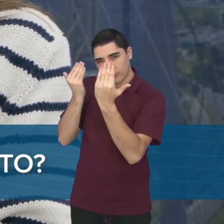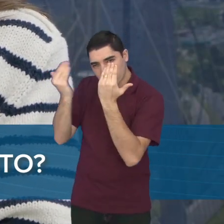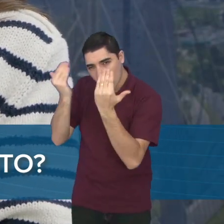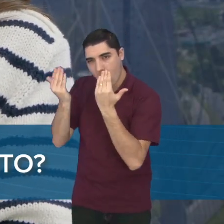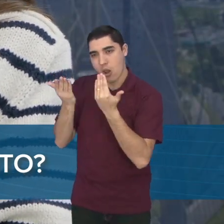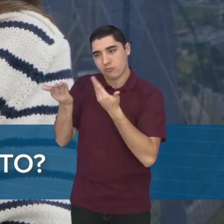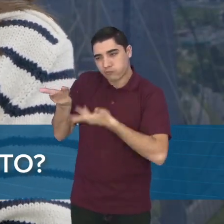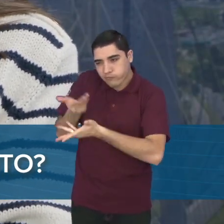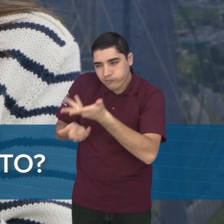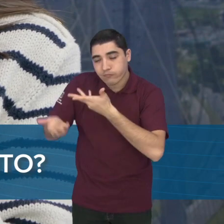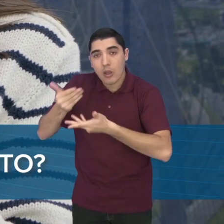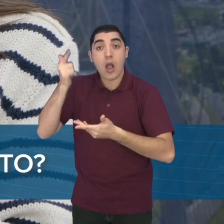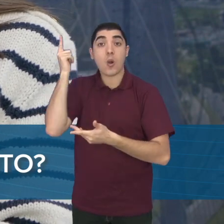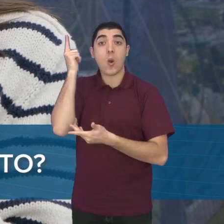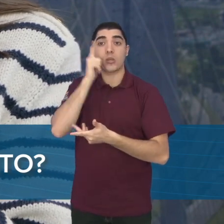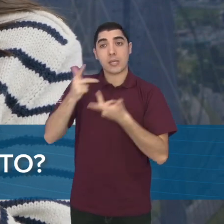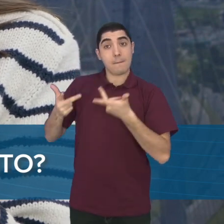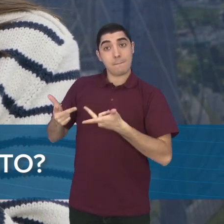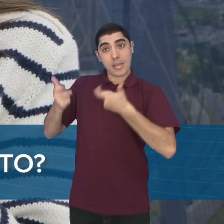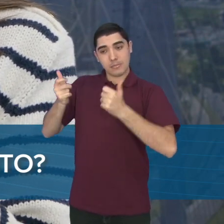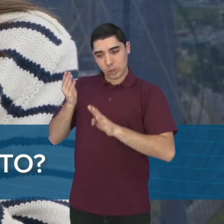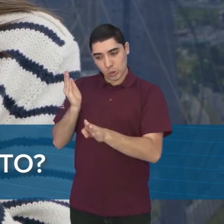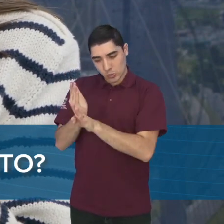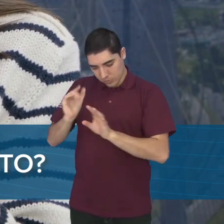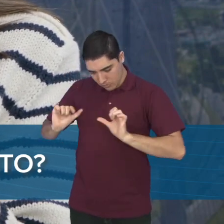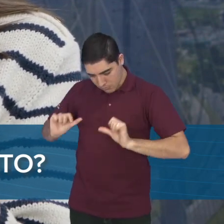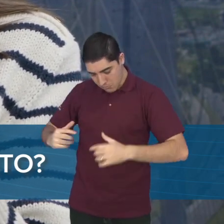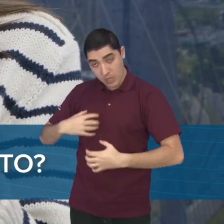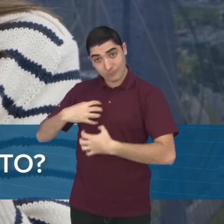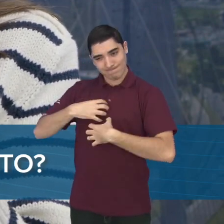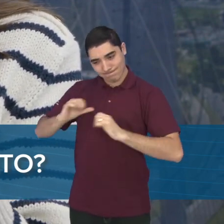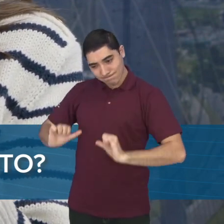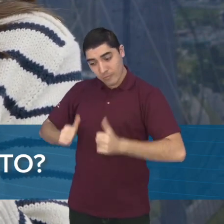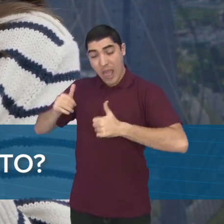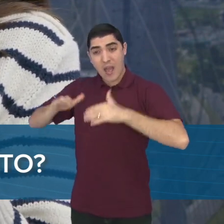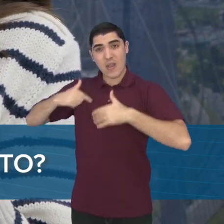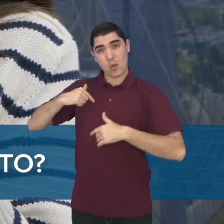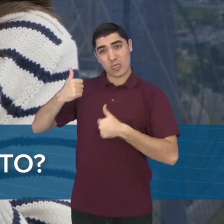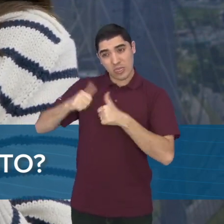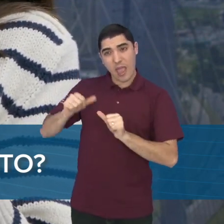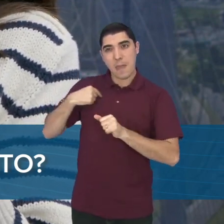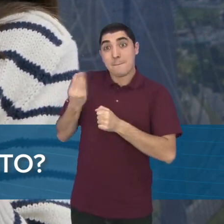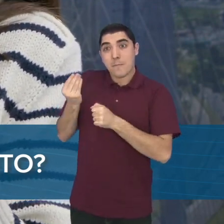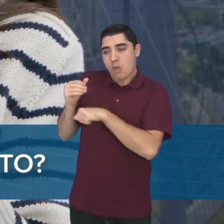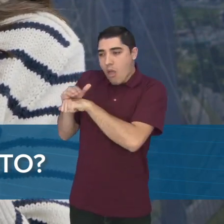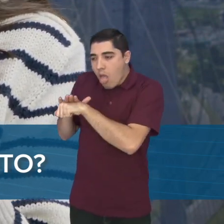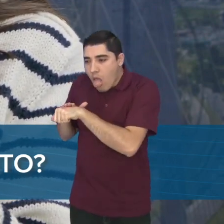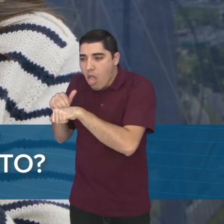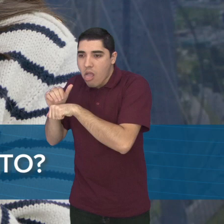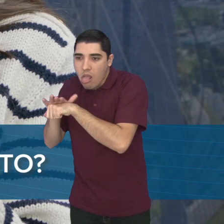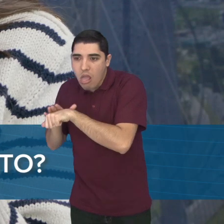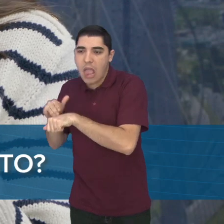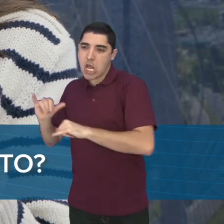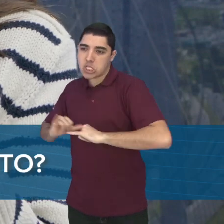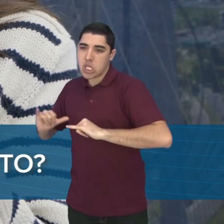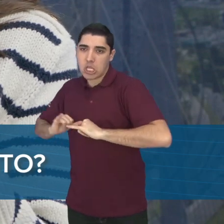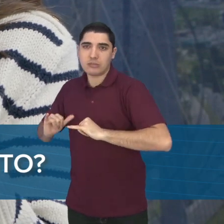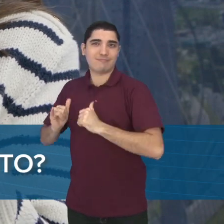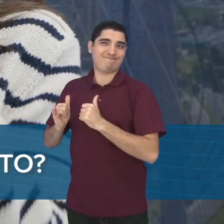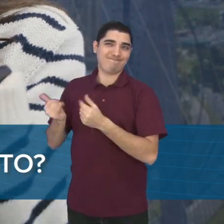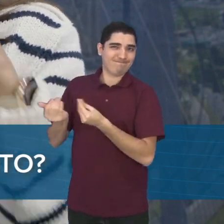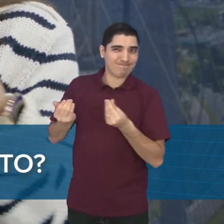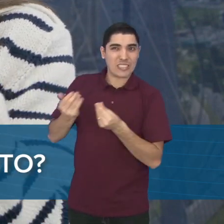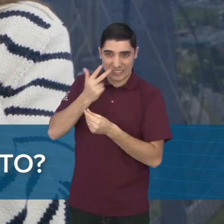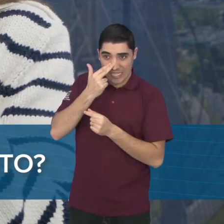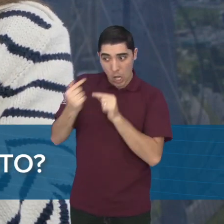olhar na terapia como que você está enxergando. Porque sim, pode ser, né, uma romantização, uma supervalorização, que às vezes é legal olhar. Né? Será que isso